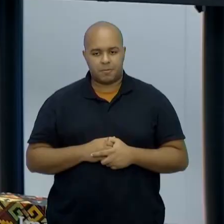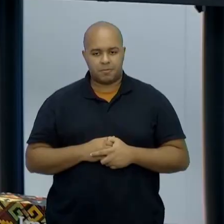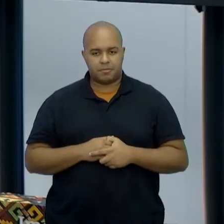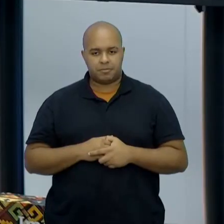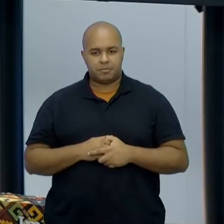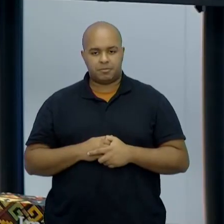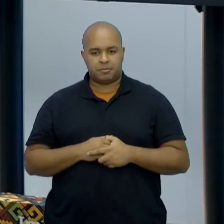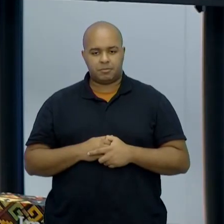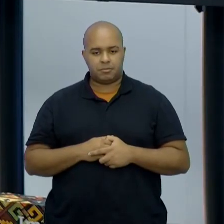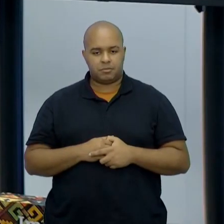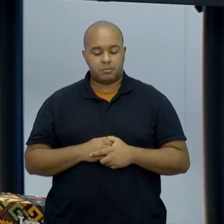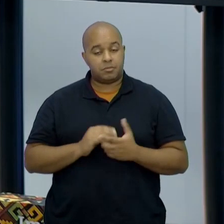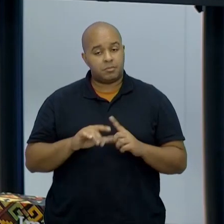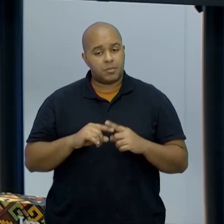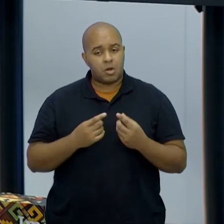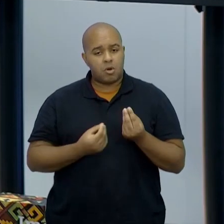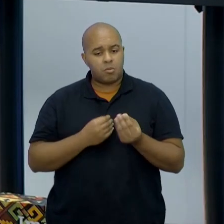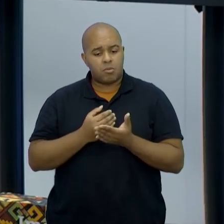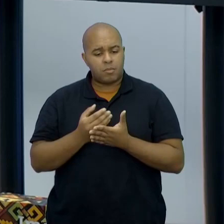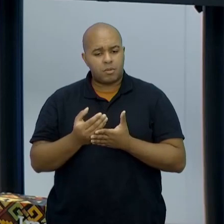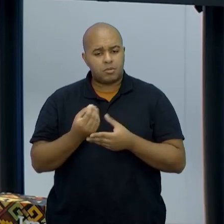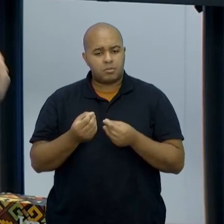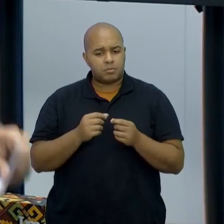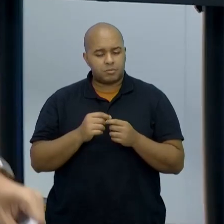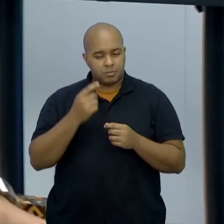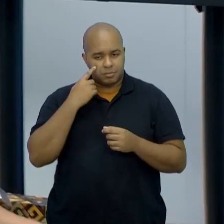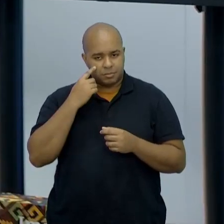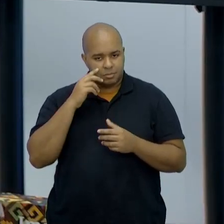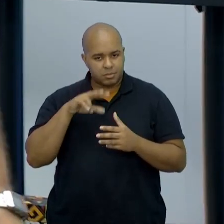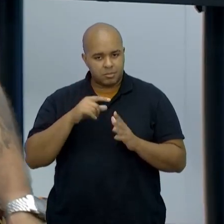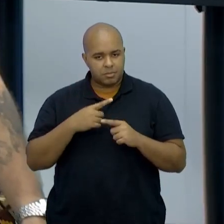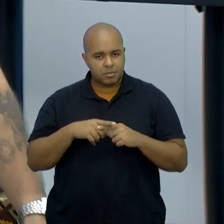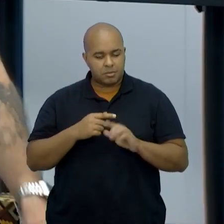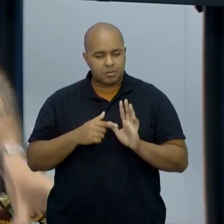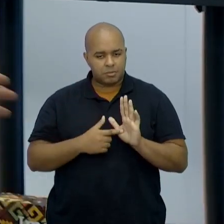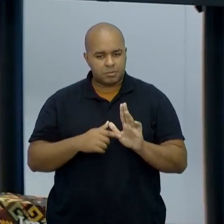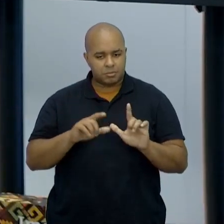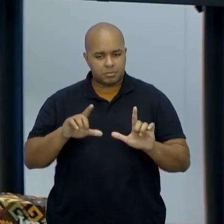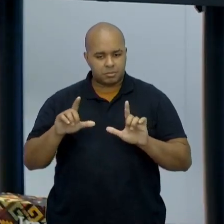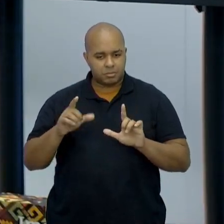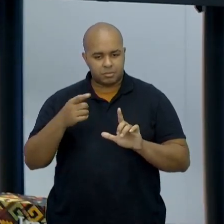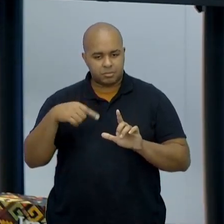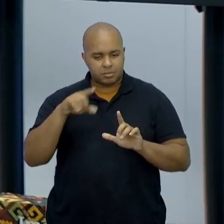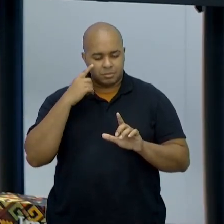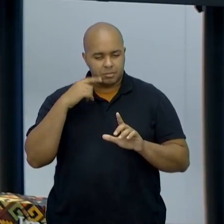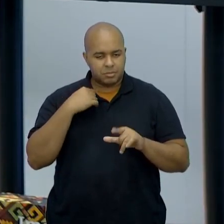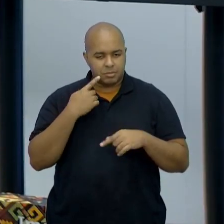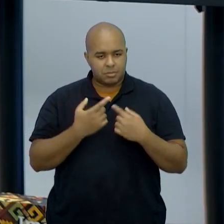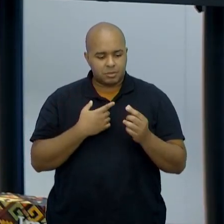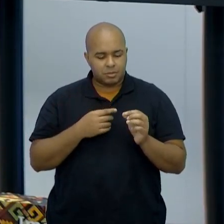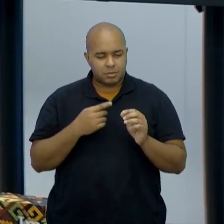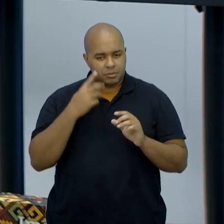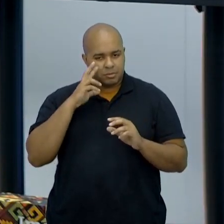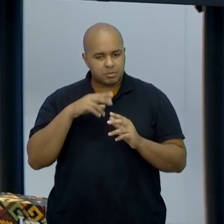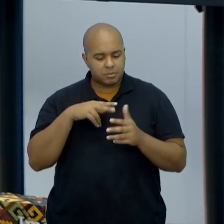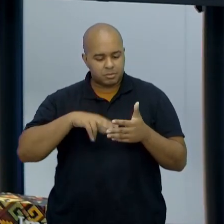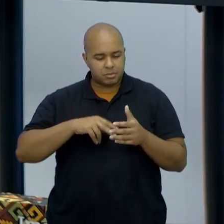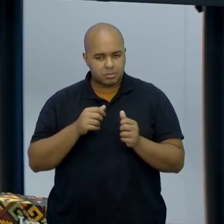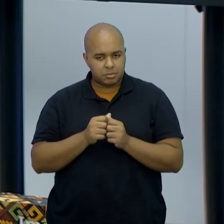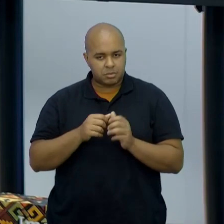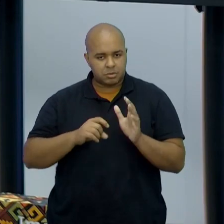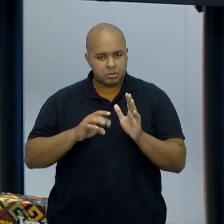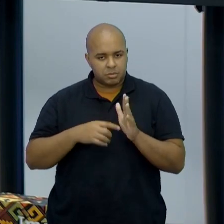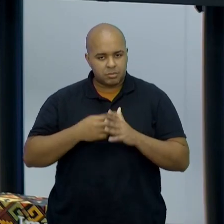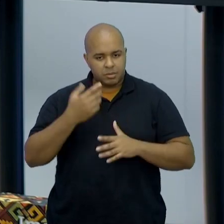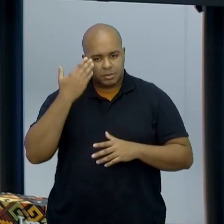blá, blá, blá. Mas como que começa esse manual? Vamos dar uma olhada, vou espelhar a tela aqui para vocês, a gente vai lendo junto só para ter a